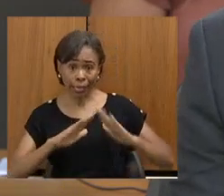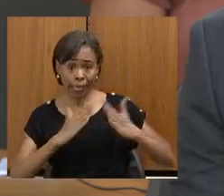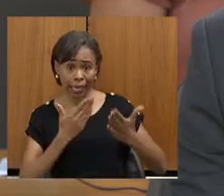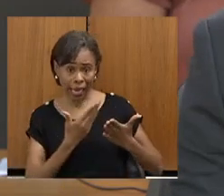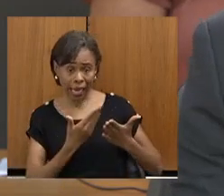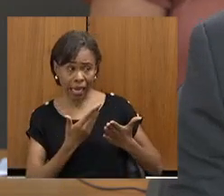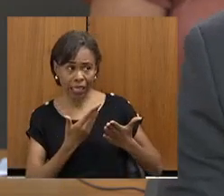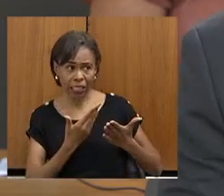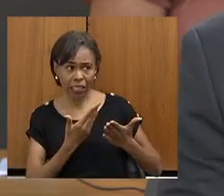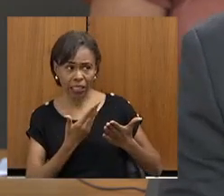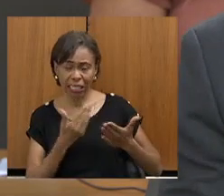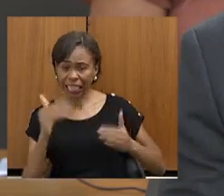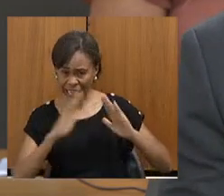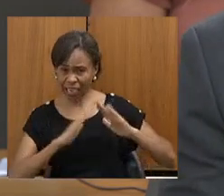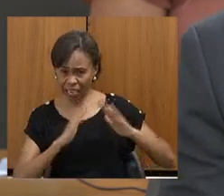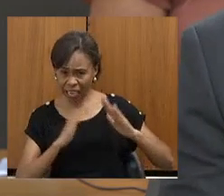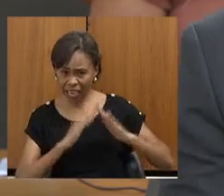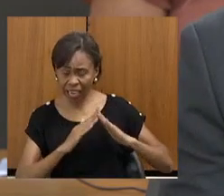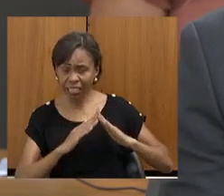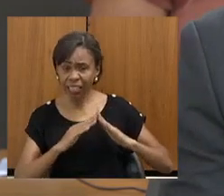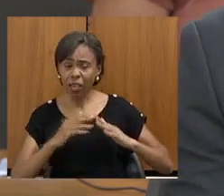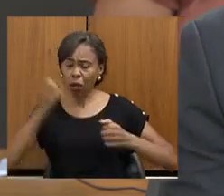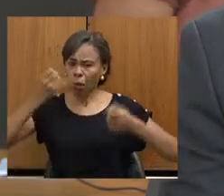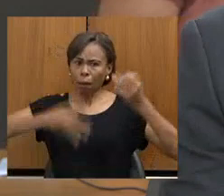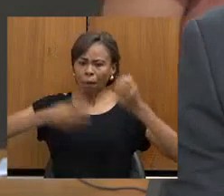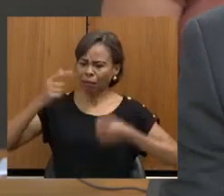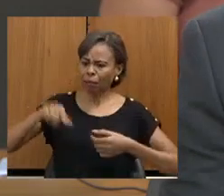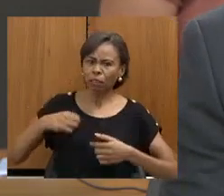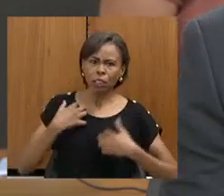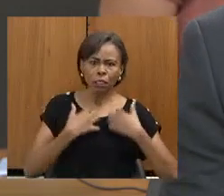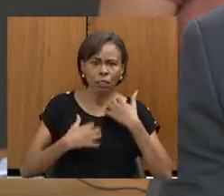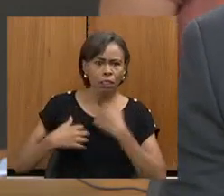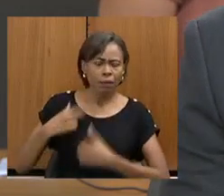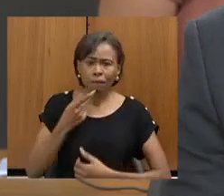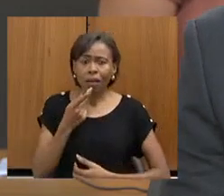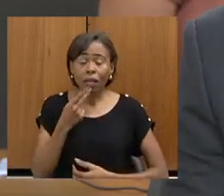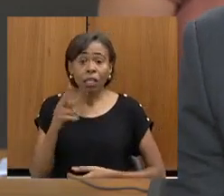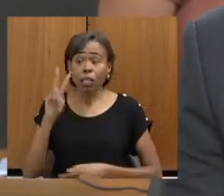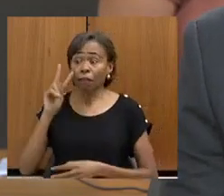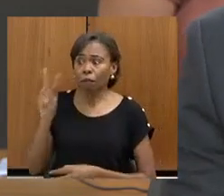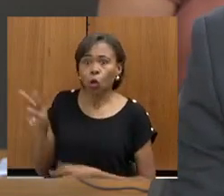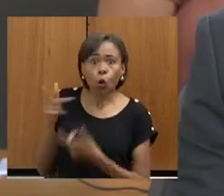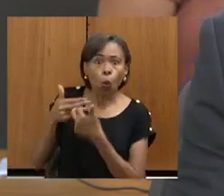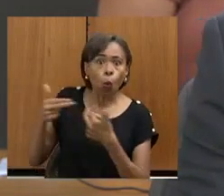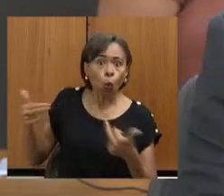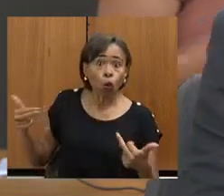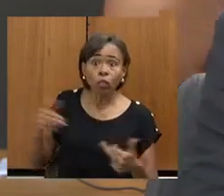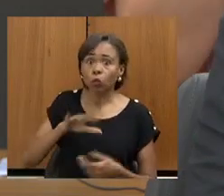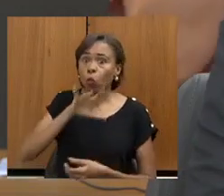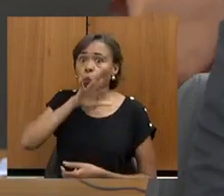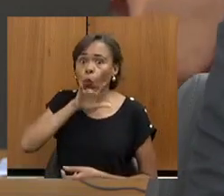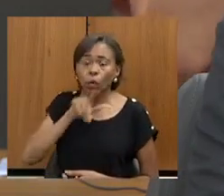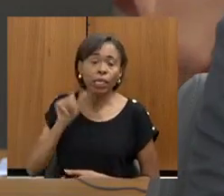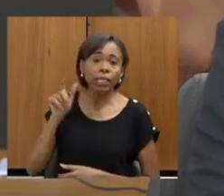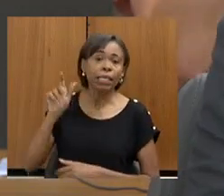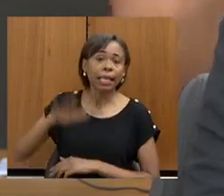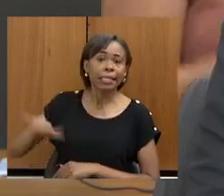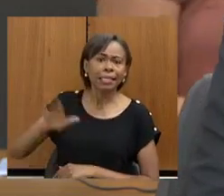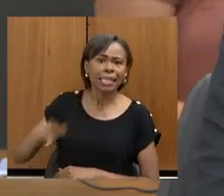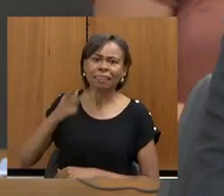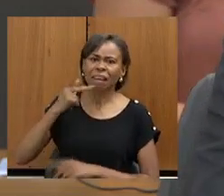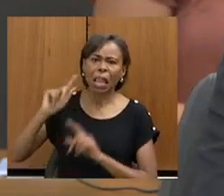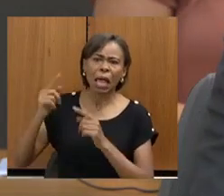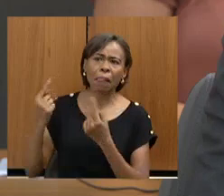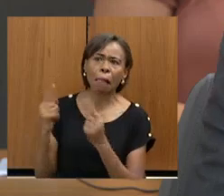relatando que ouvia coisas horrorosas sendo faladas por outras crianças sobre o seu pai